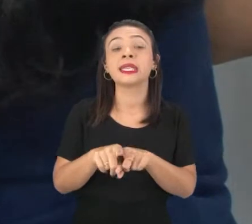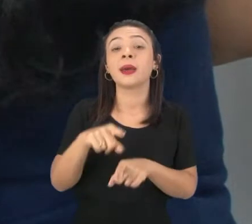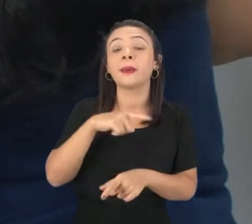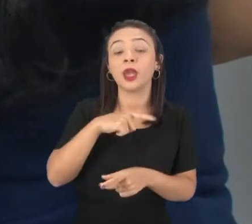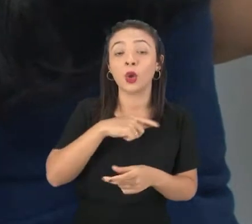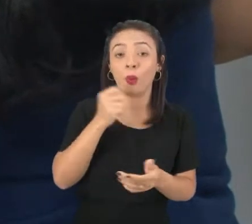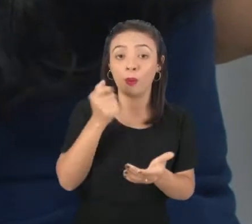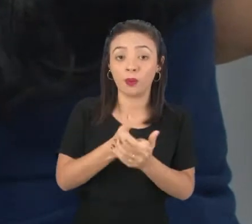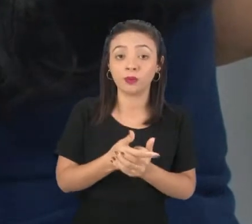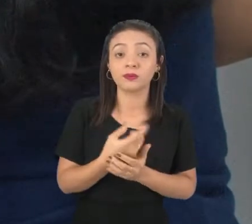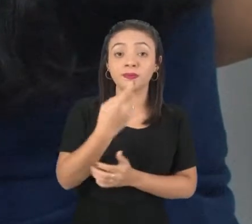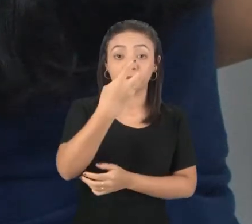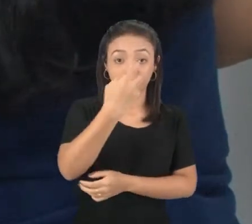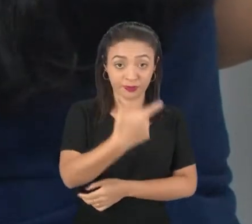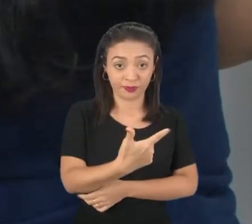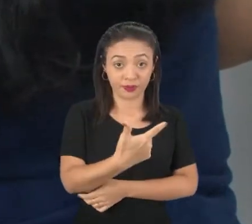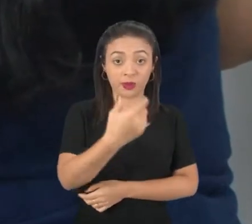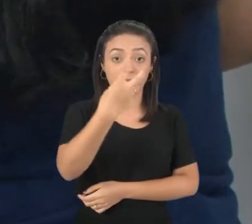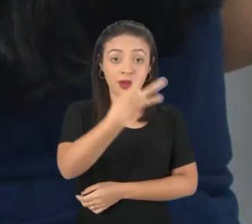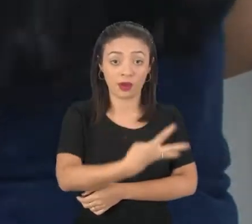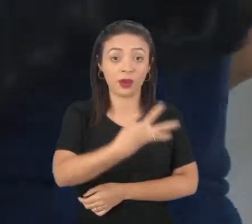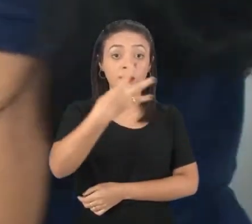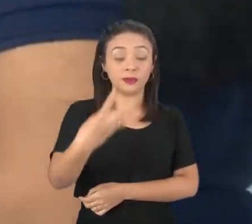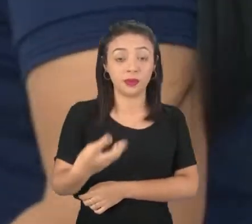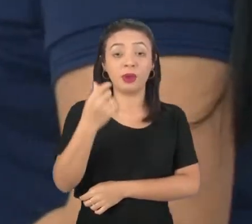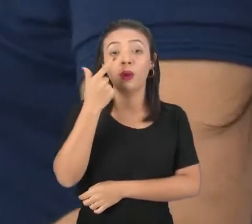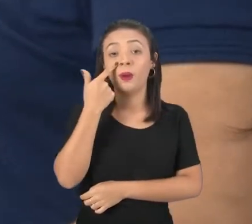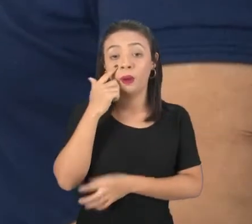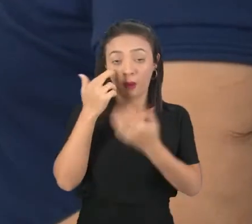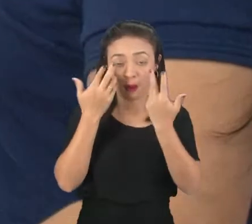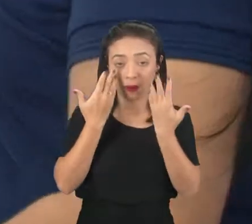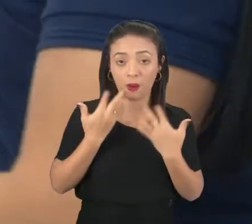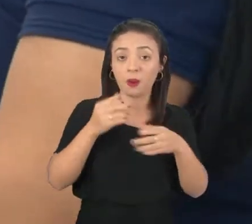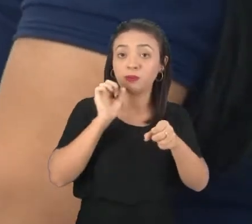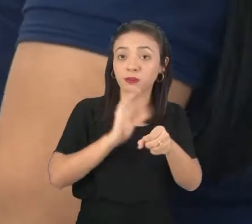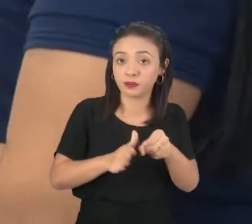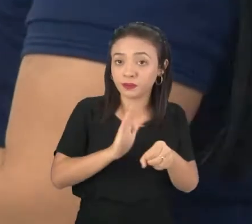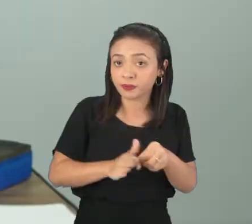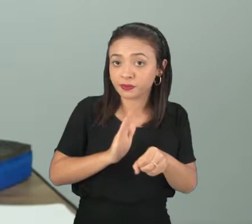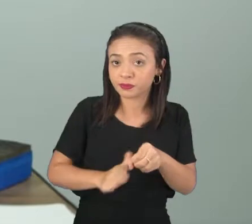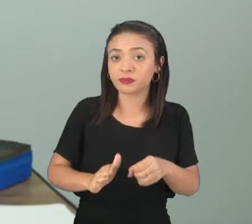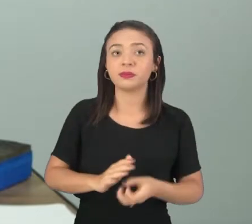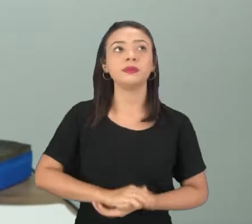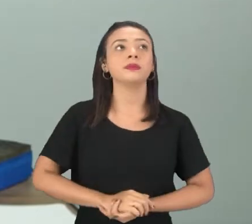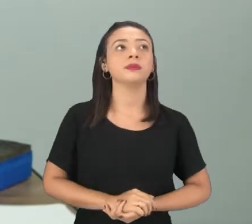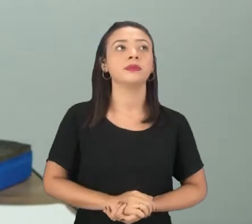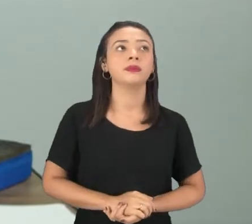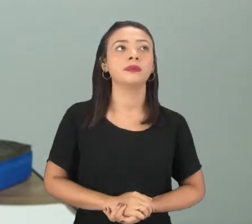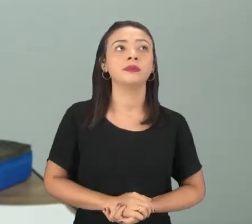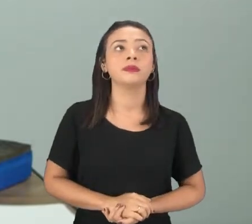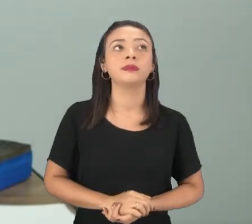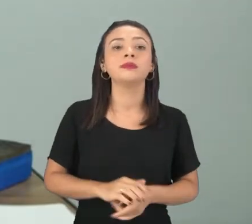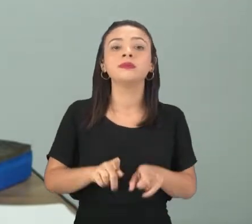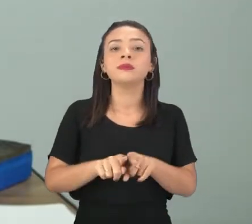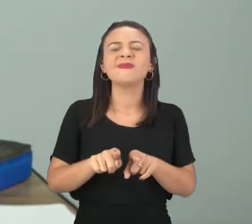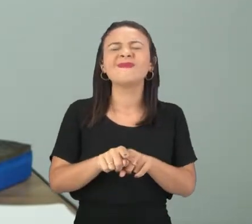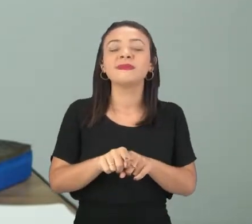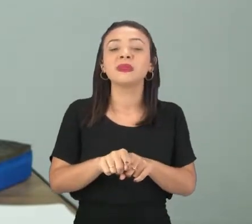e233 as cebolas são ok ele já vendeu